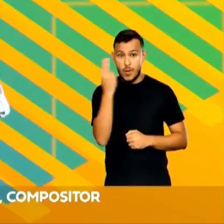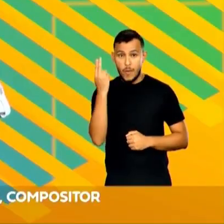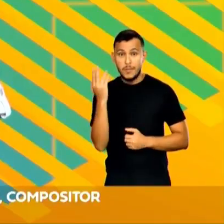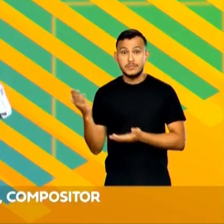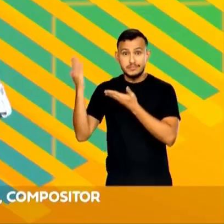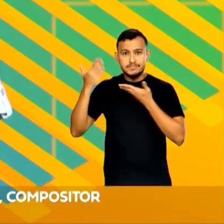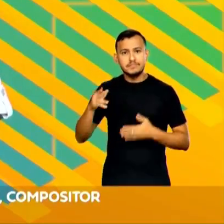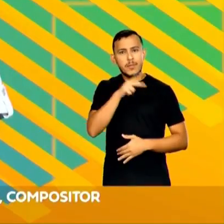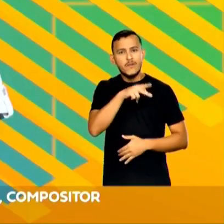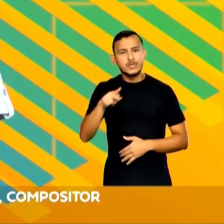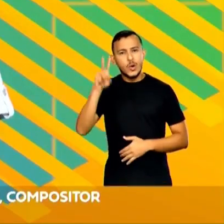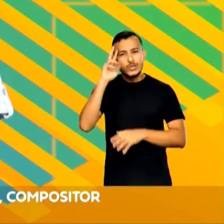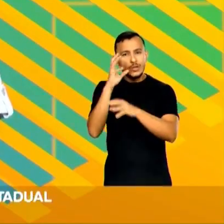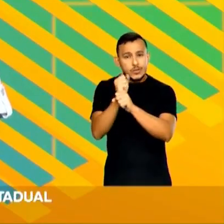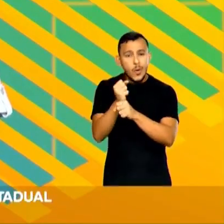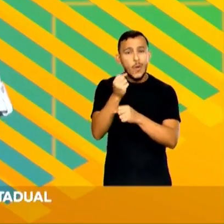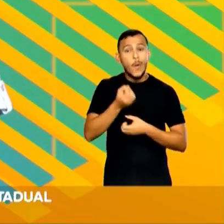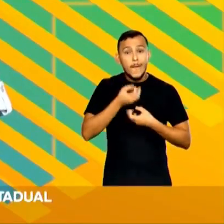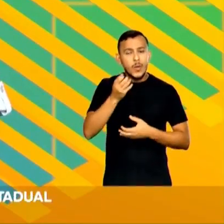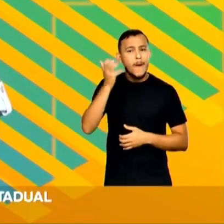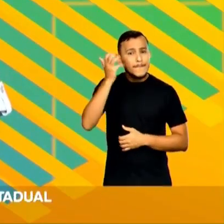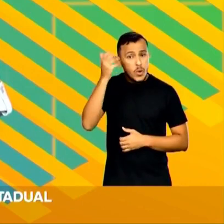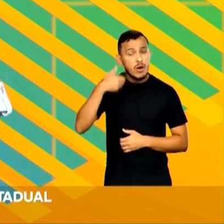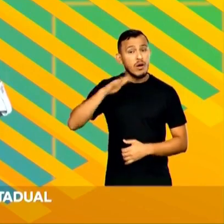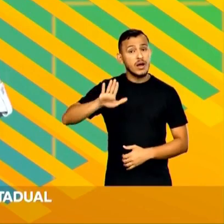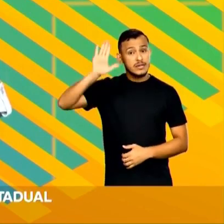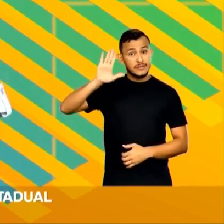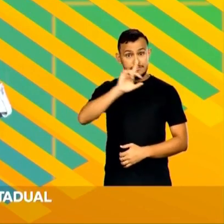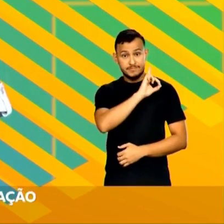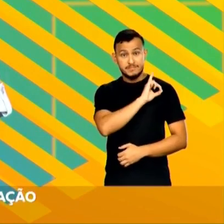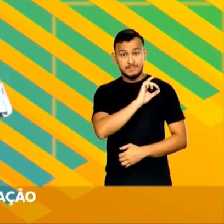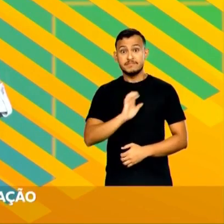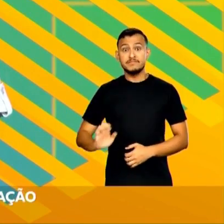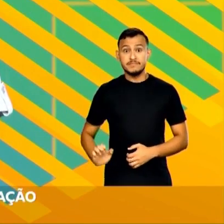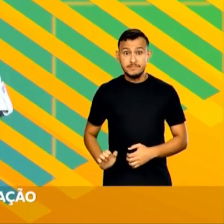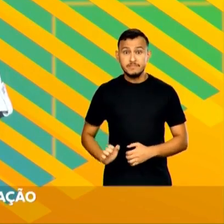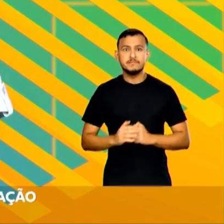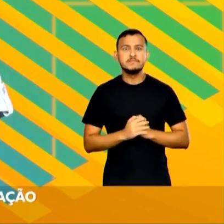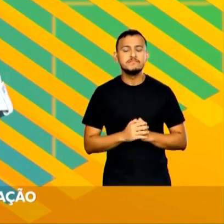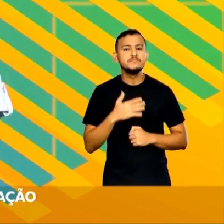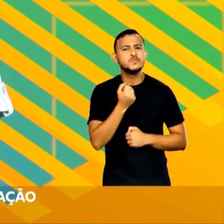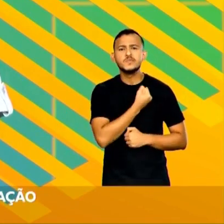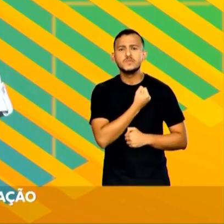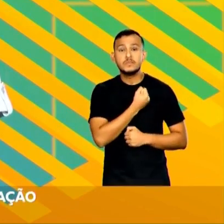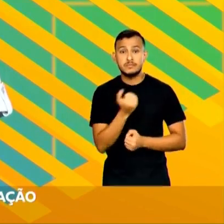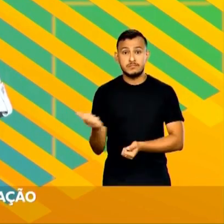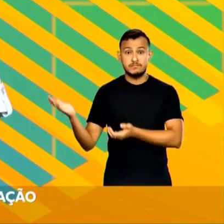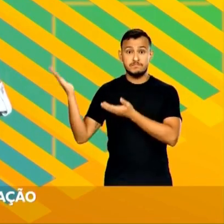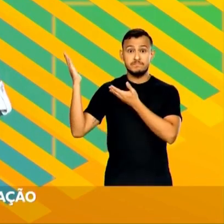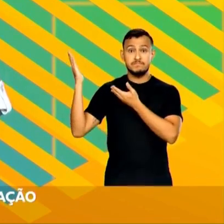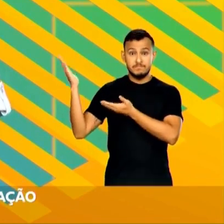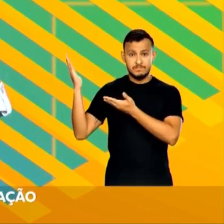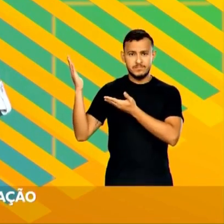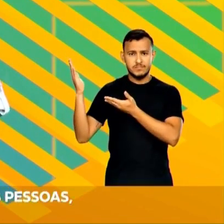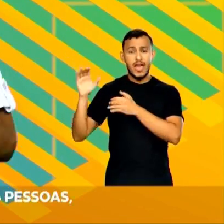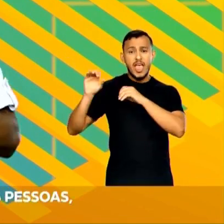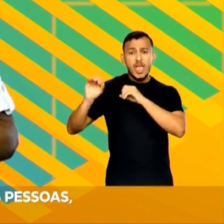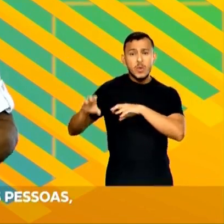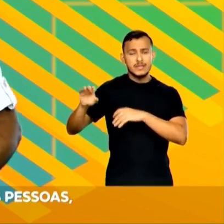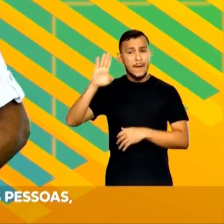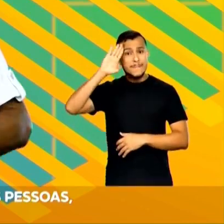Wagner Castro, professor, historiador, compositor e músico. Sou candidato a deputado estadual pelo PSD. Meu número é 55777.